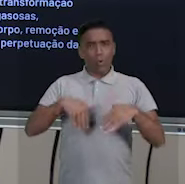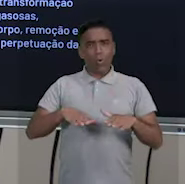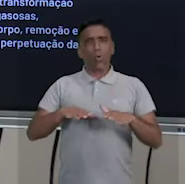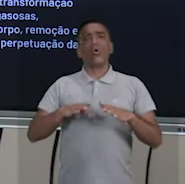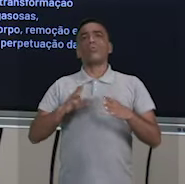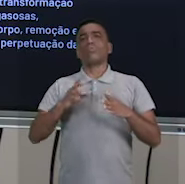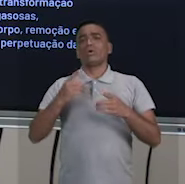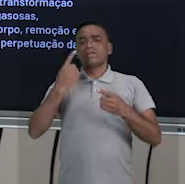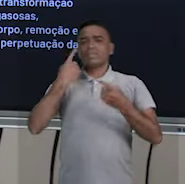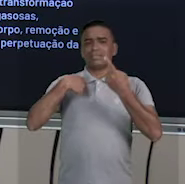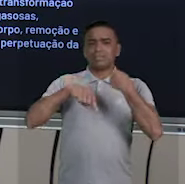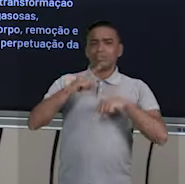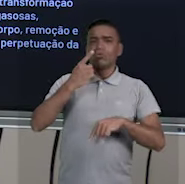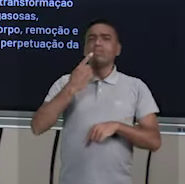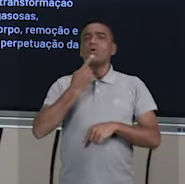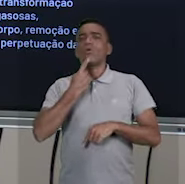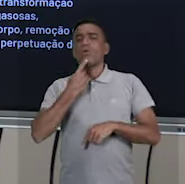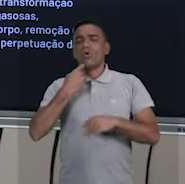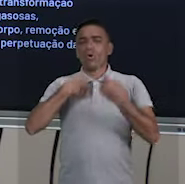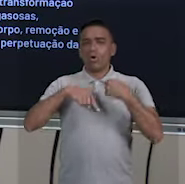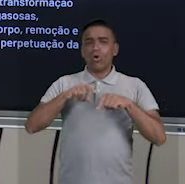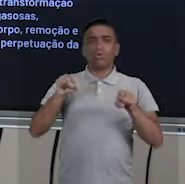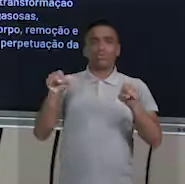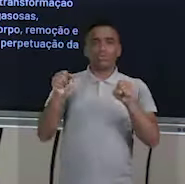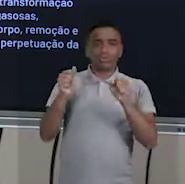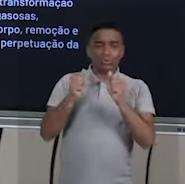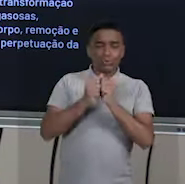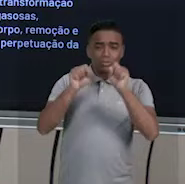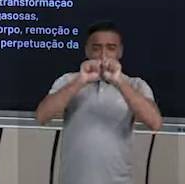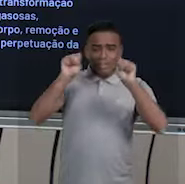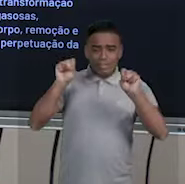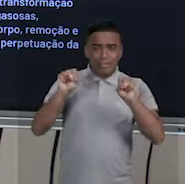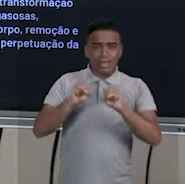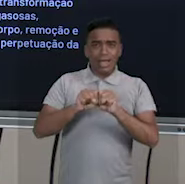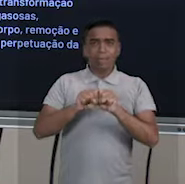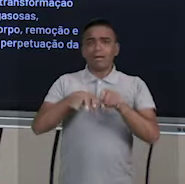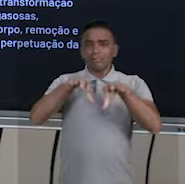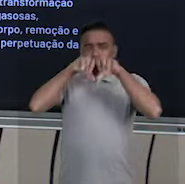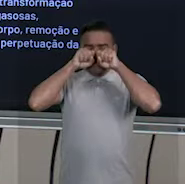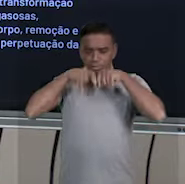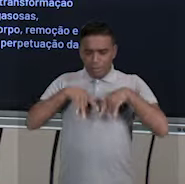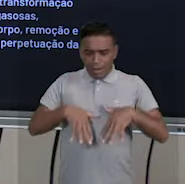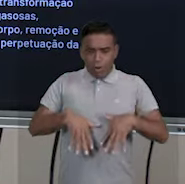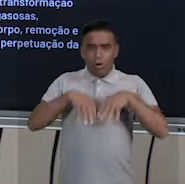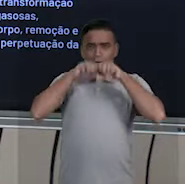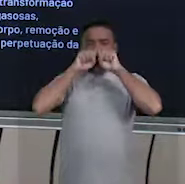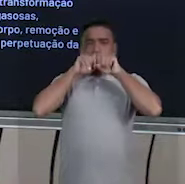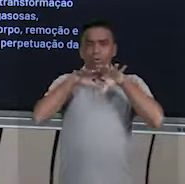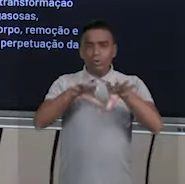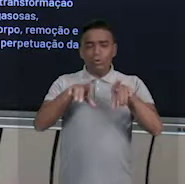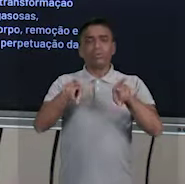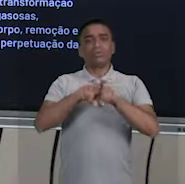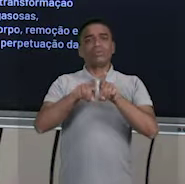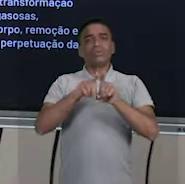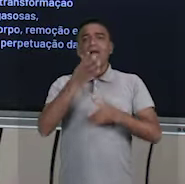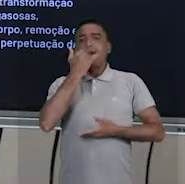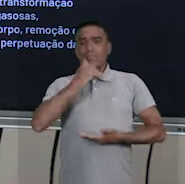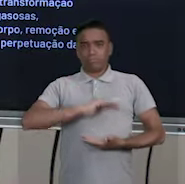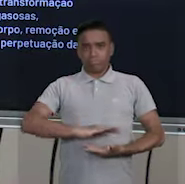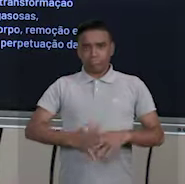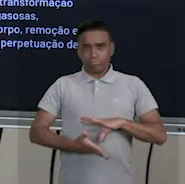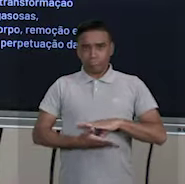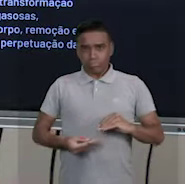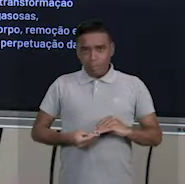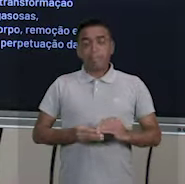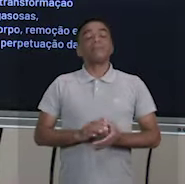circulatório juntamente com o respiratório, com o digestório. E na aula de hoje nós vamos finalizar o nosso tema com o